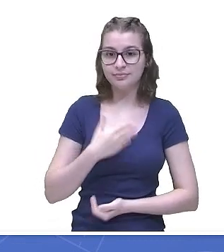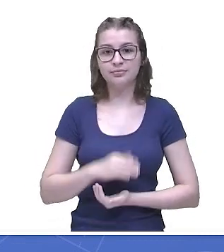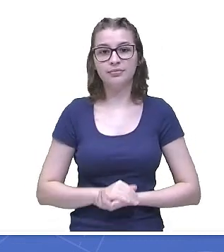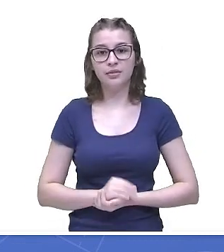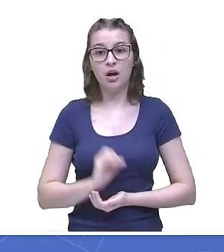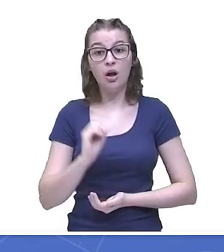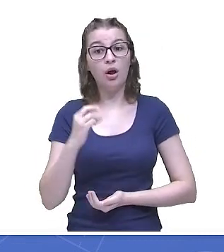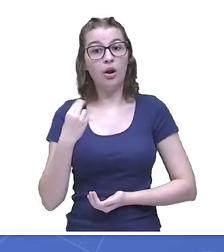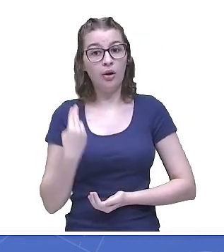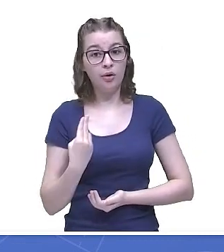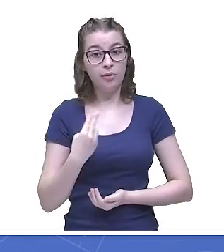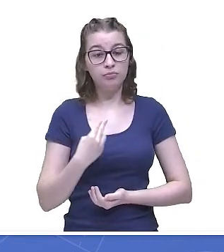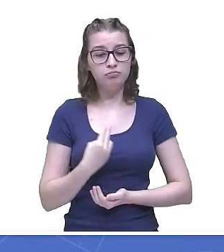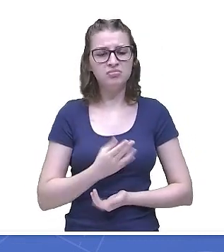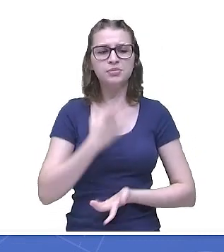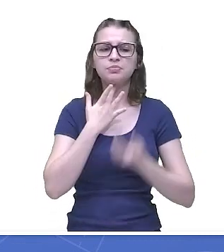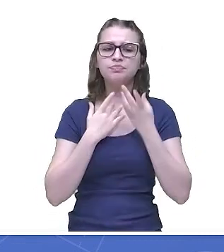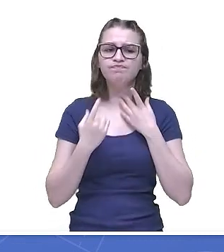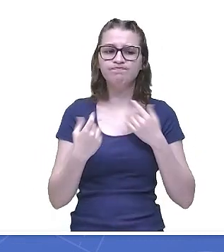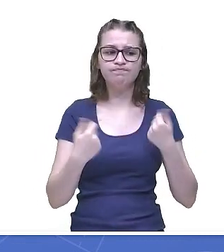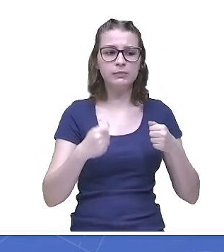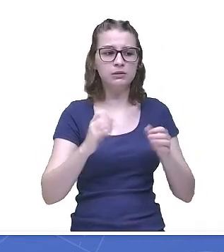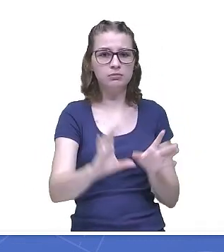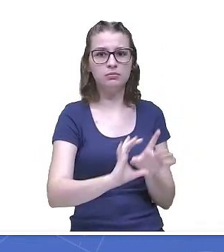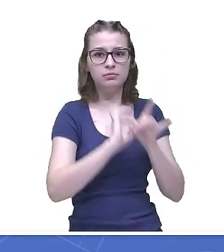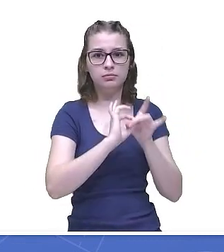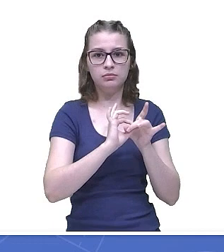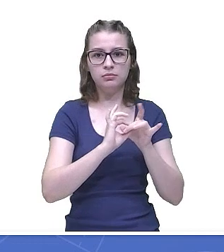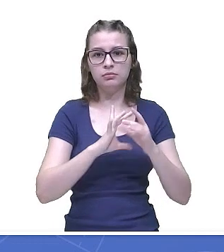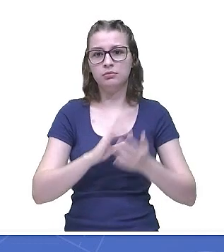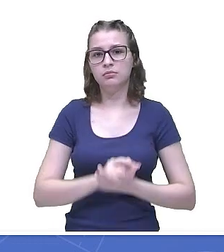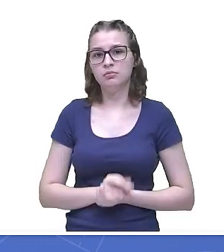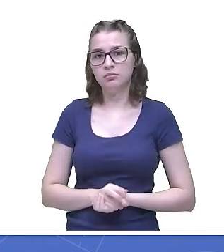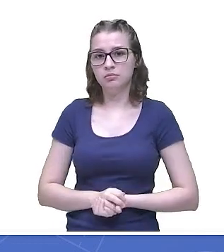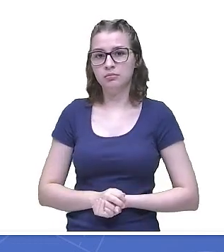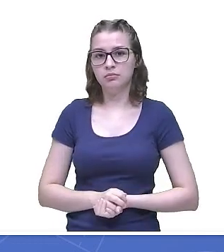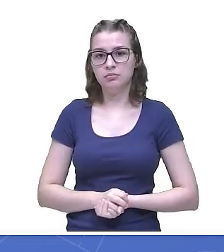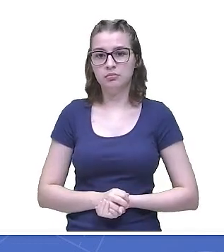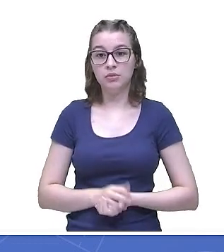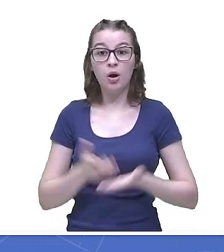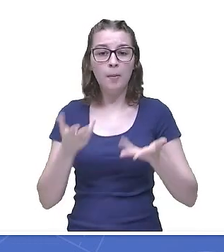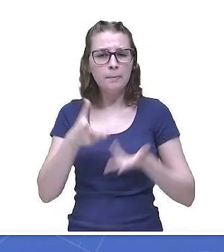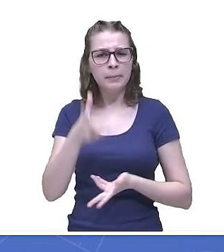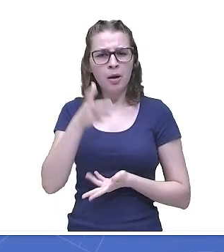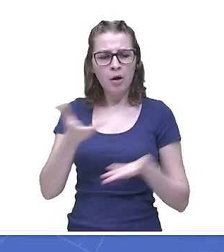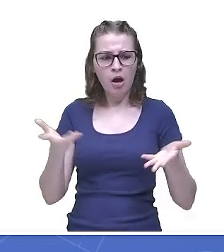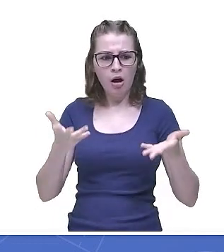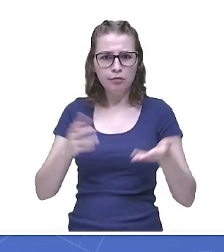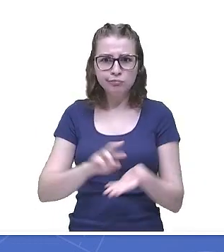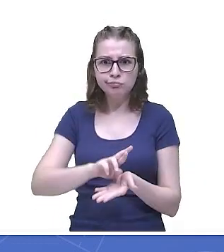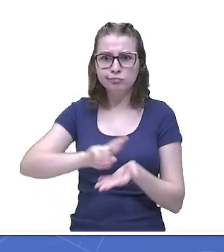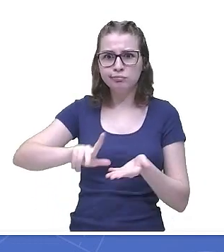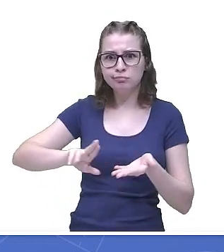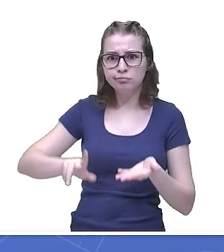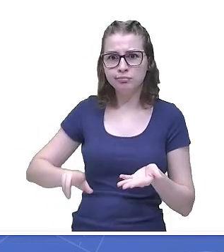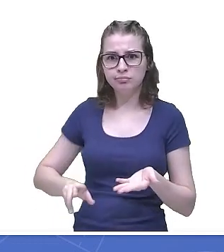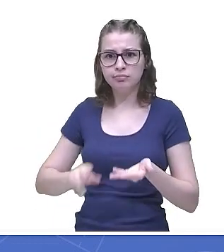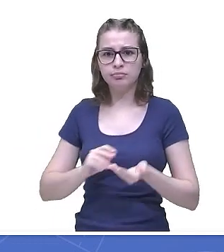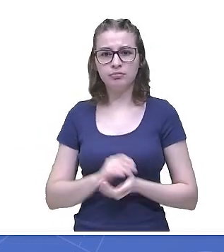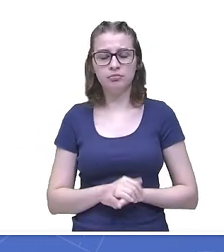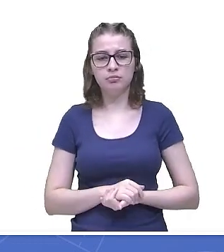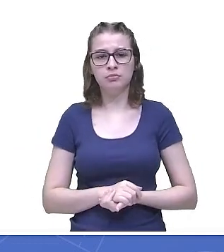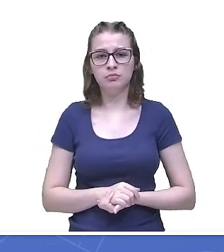e por vontade expressa. Então vejam lá, é uma nova configuração, uma nova maneira de